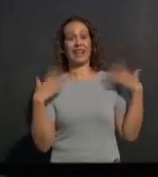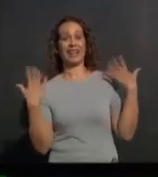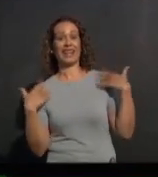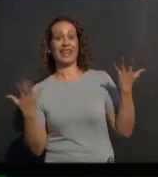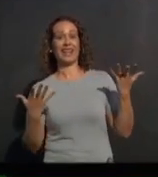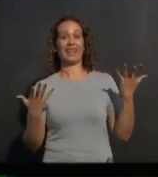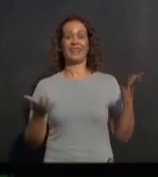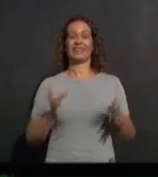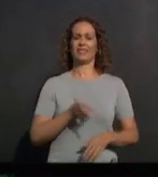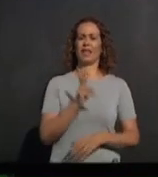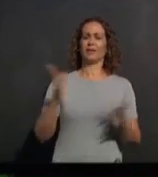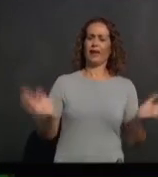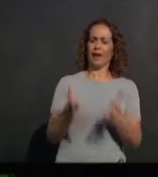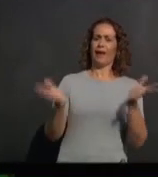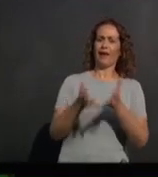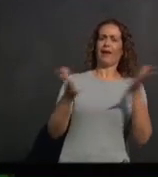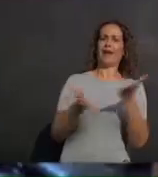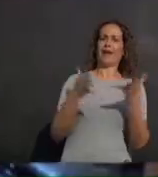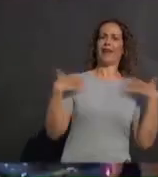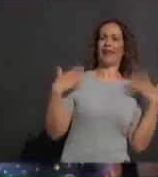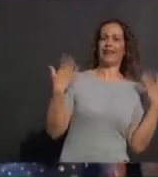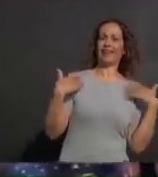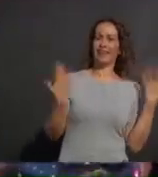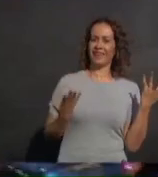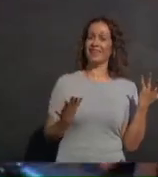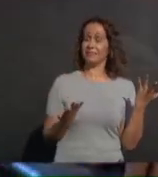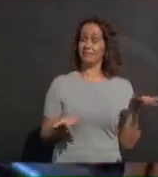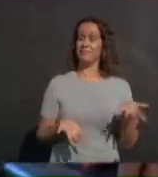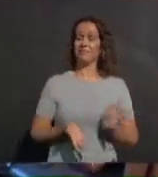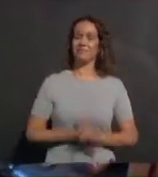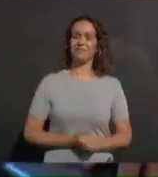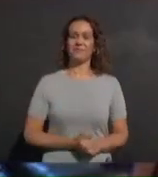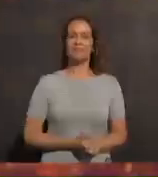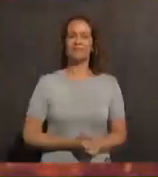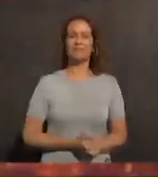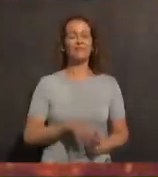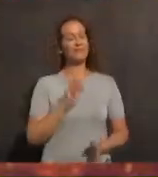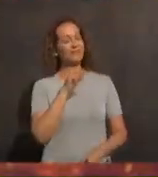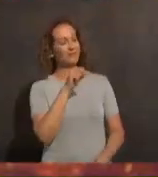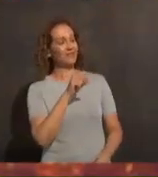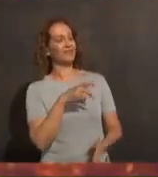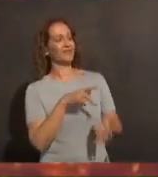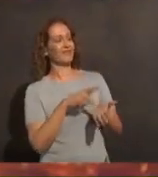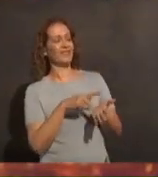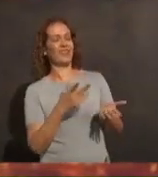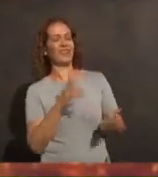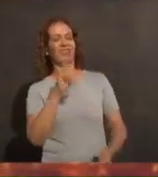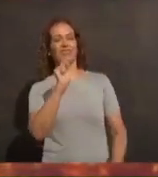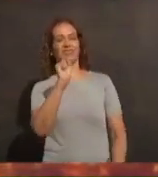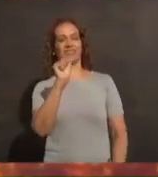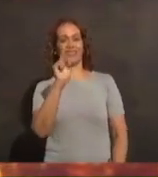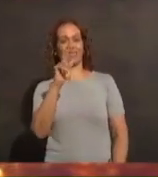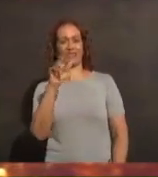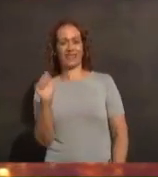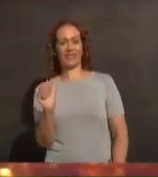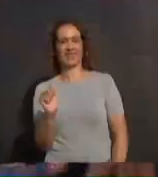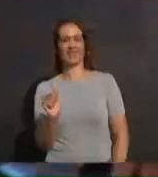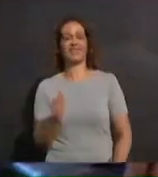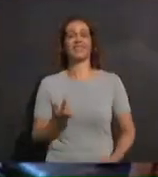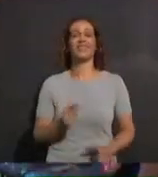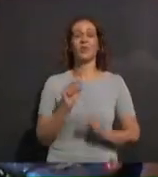joga para cima. Né, Zarit? É ou não é? Você é o que